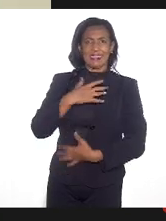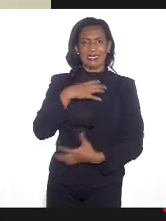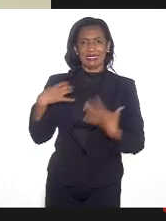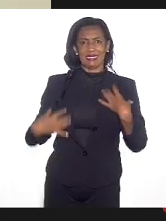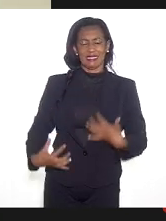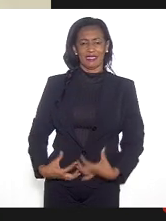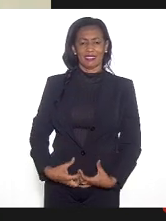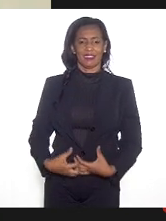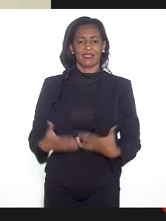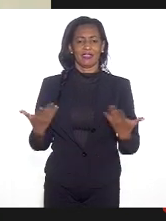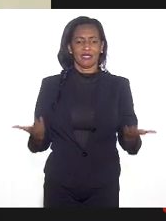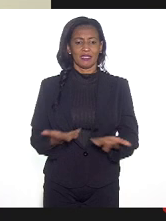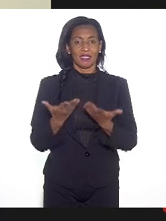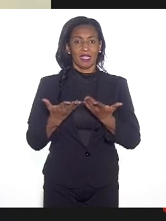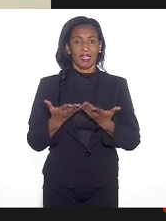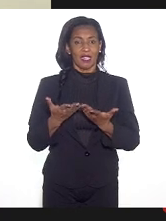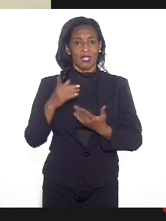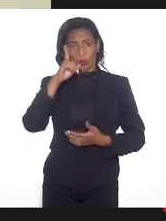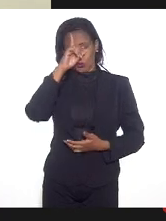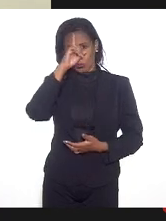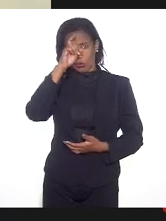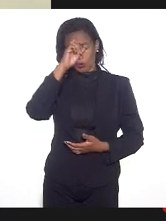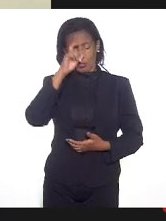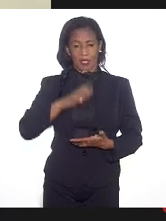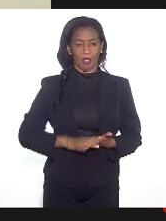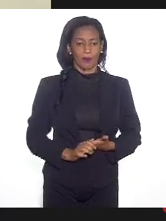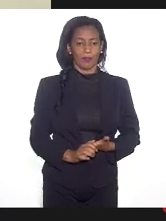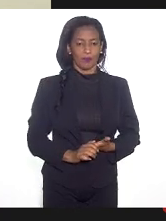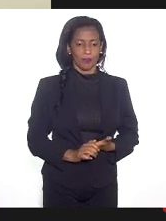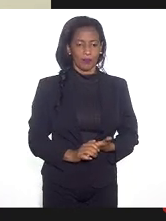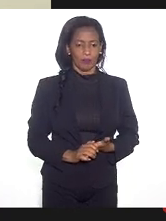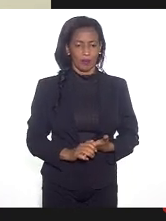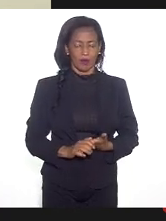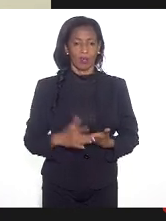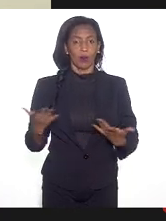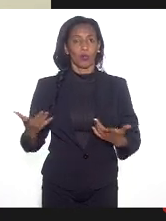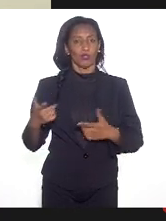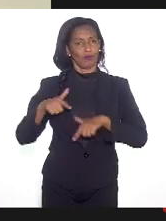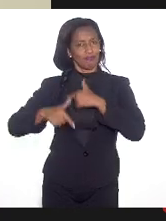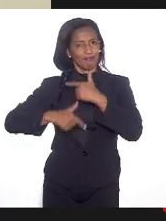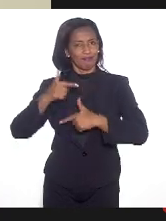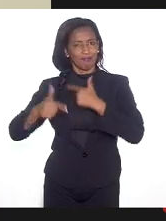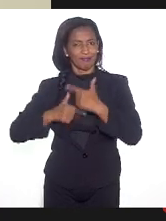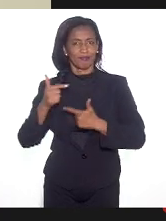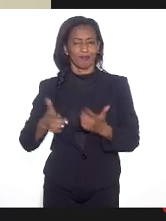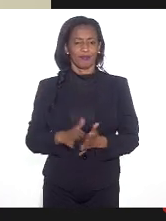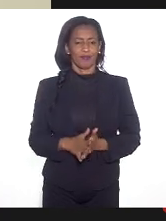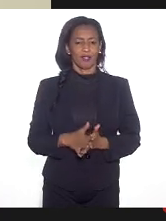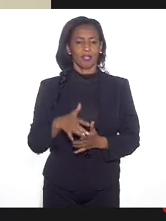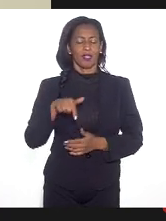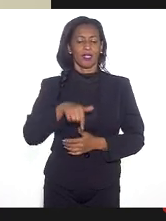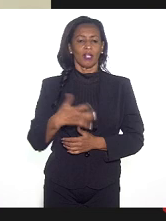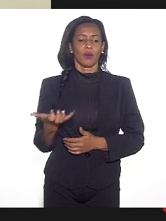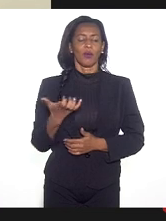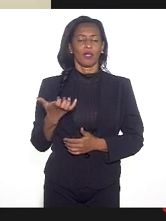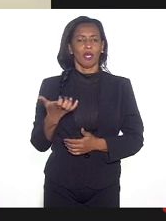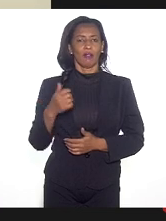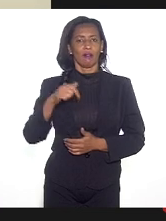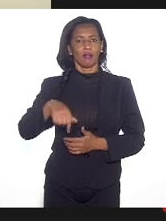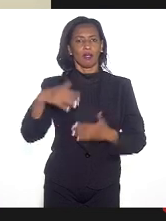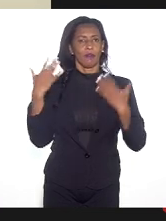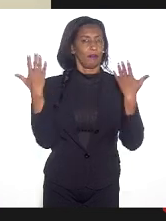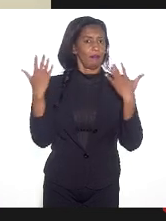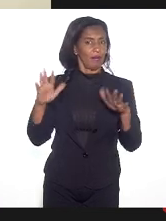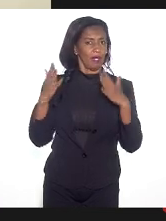poder estar como deputado lutando por todas as pessoas, os guerreiros aí. E eu quero aqui parabenizar